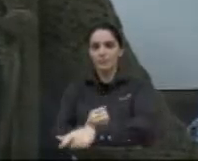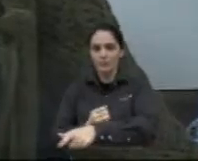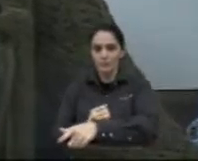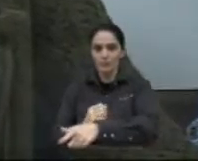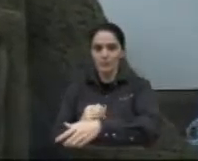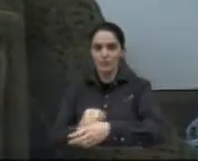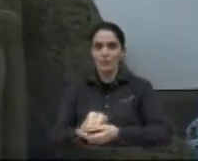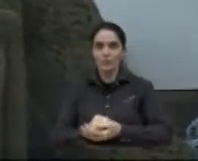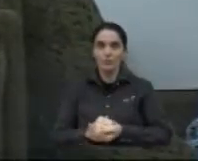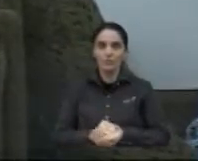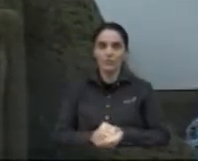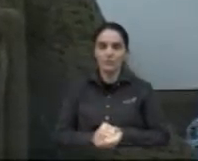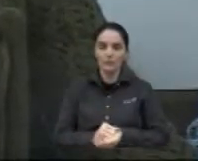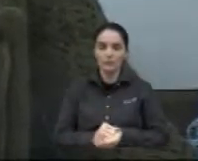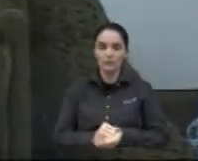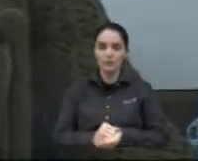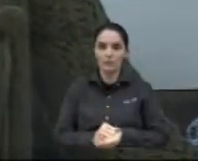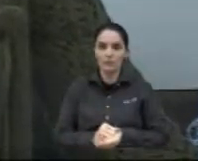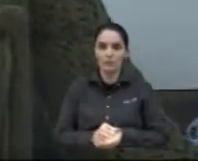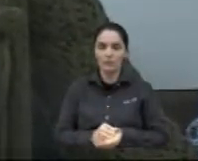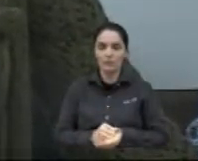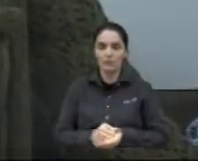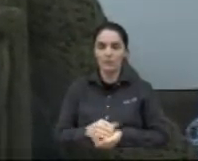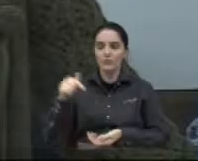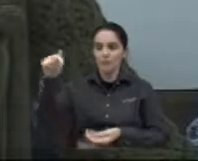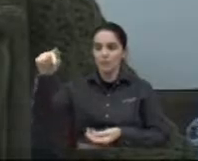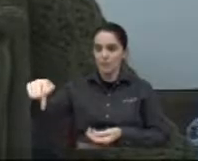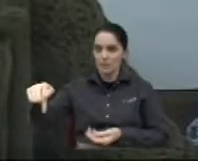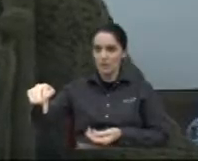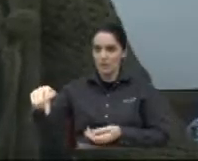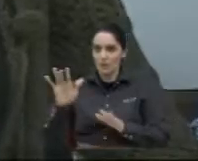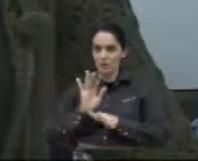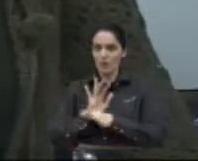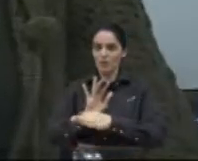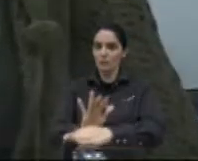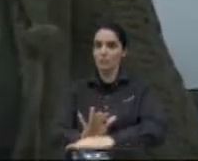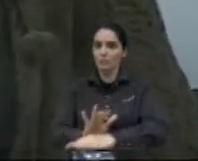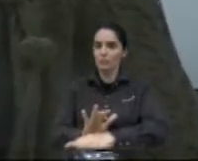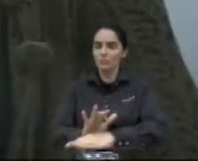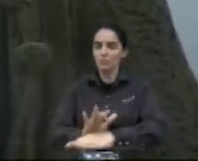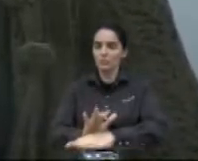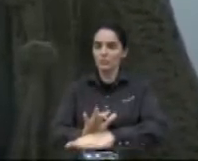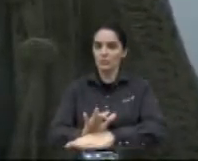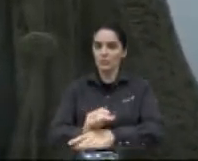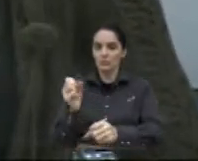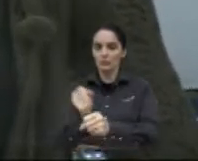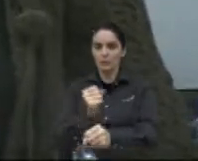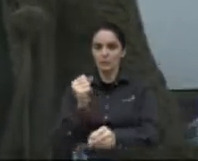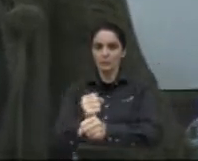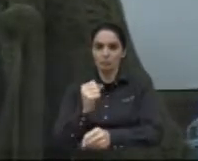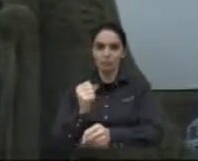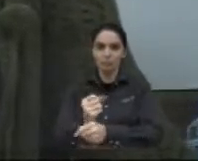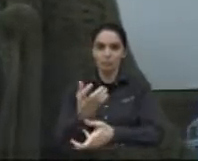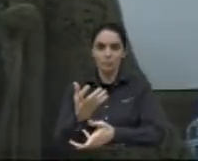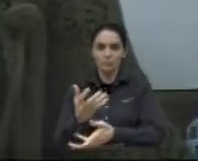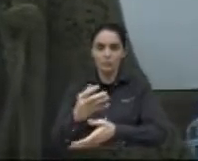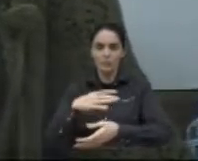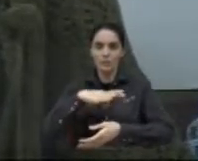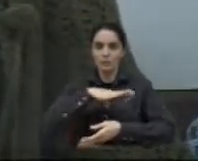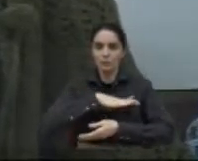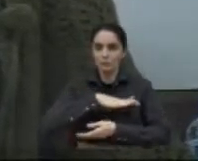ajudou, a essa cidade e ajudou a construir uma Limeira de hoje. Eu vou